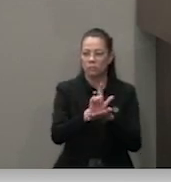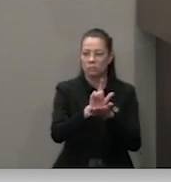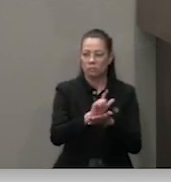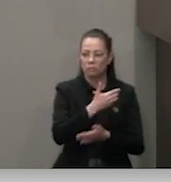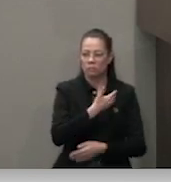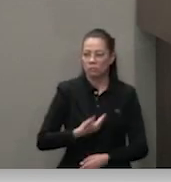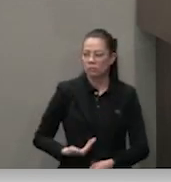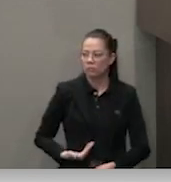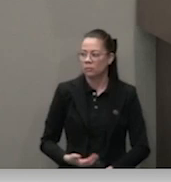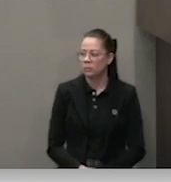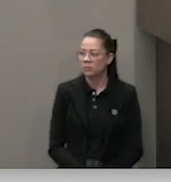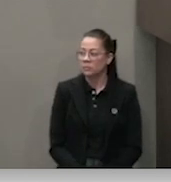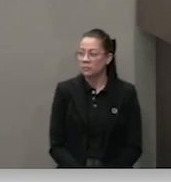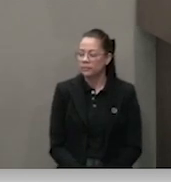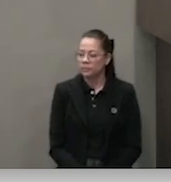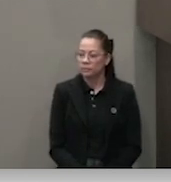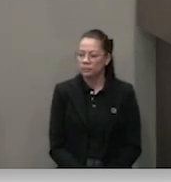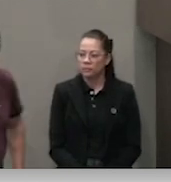do